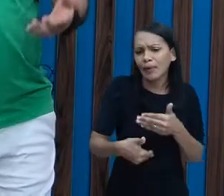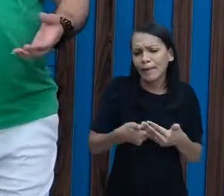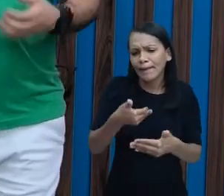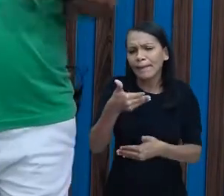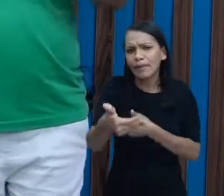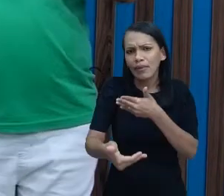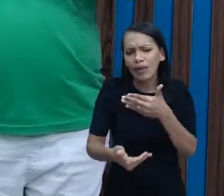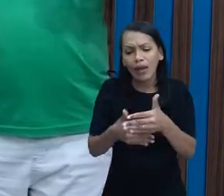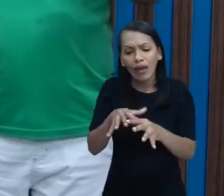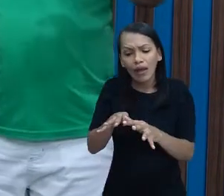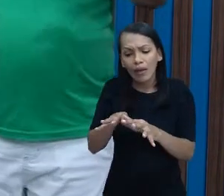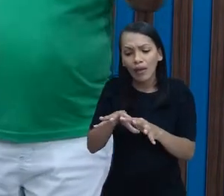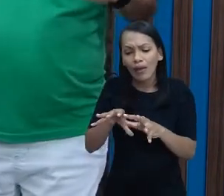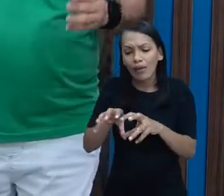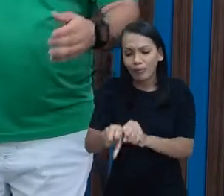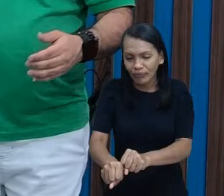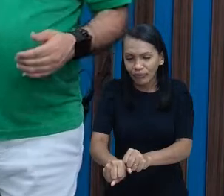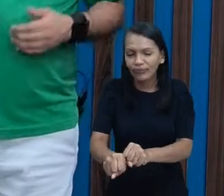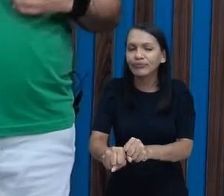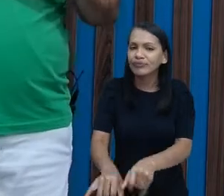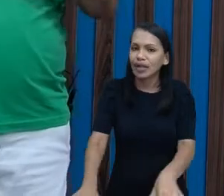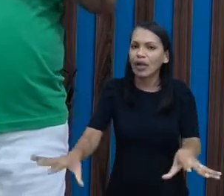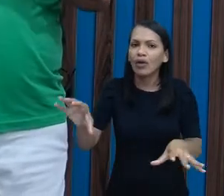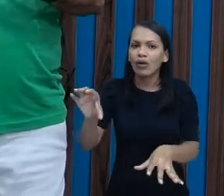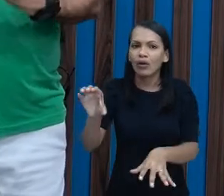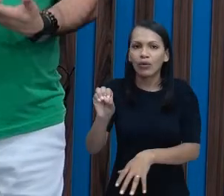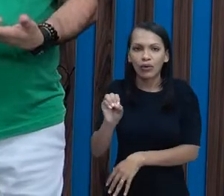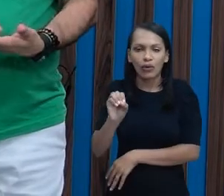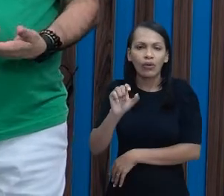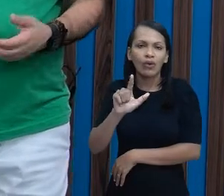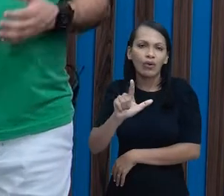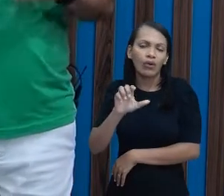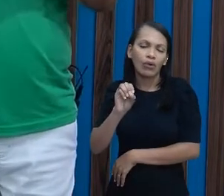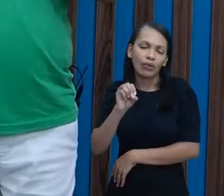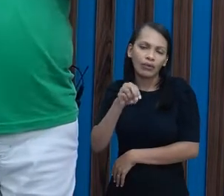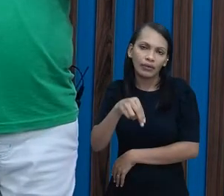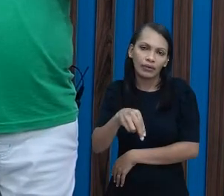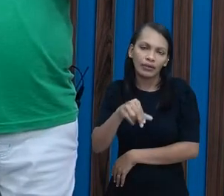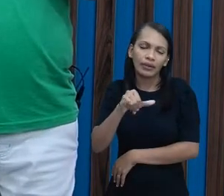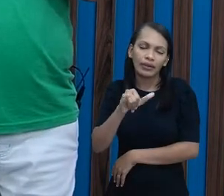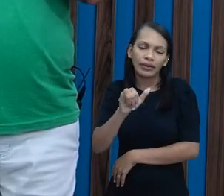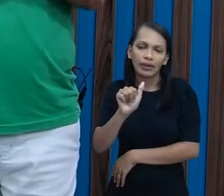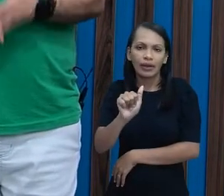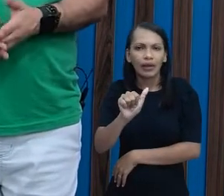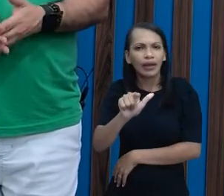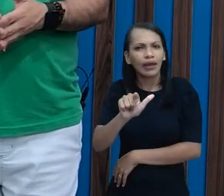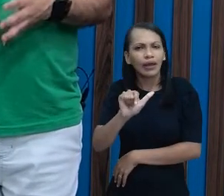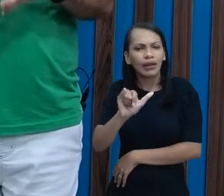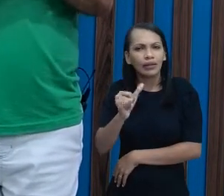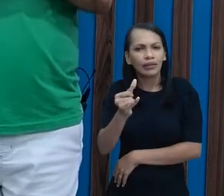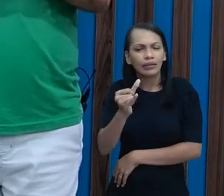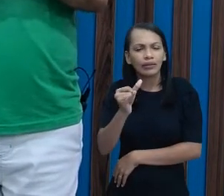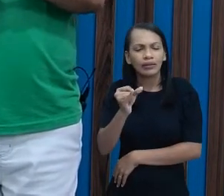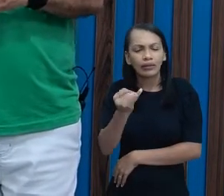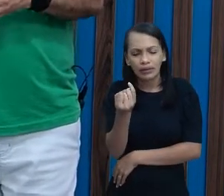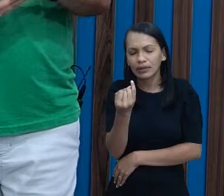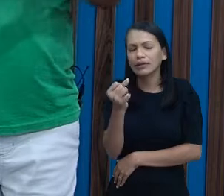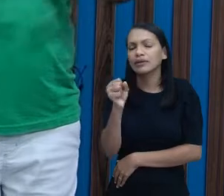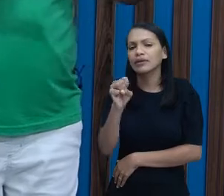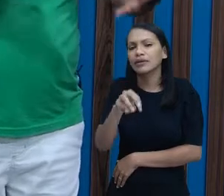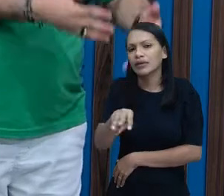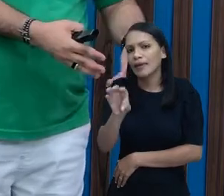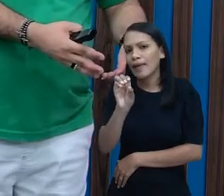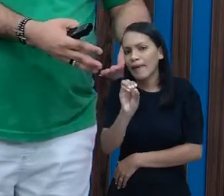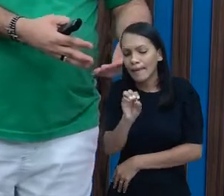processo, né, que começa logo após a expansão ultramarina, né, onde a gente tem a dominação desses europeus, né,